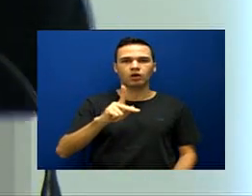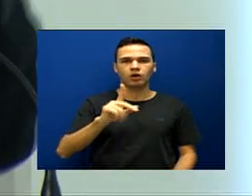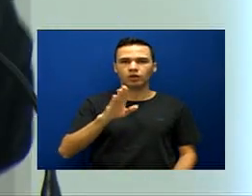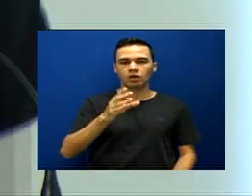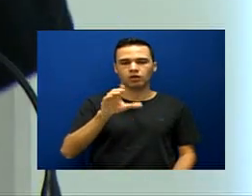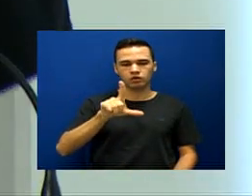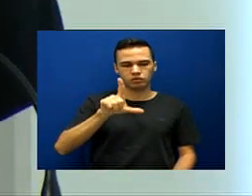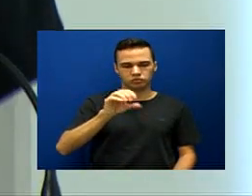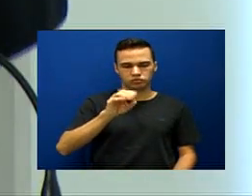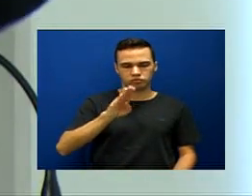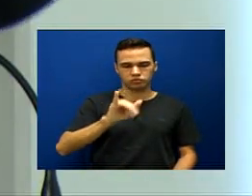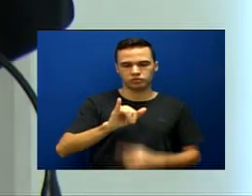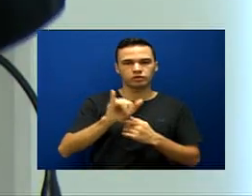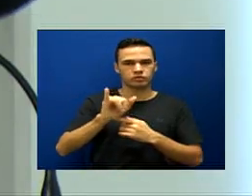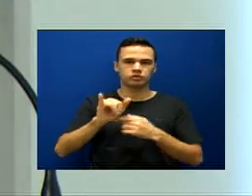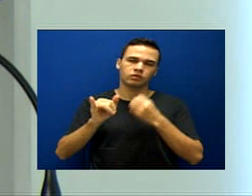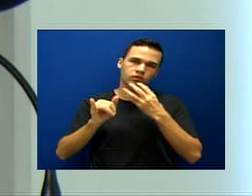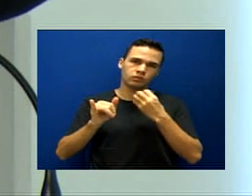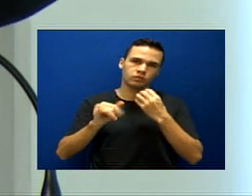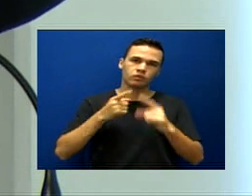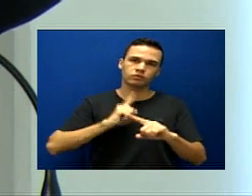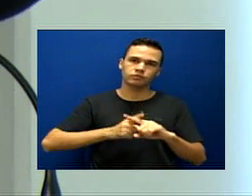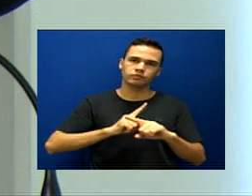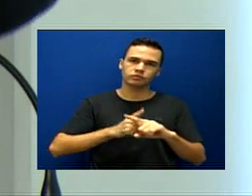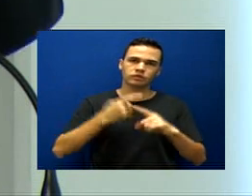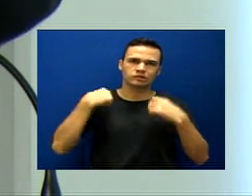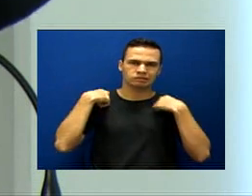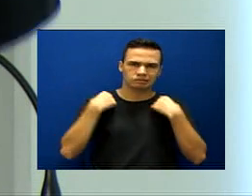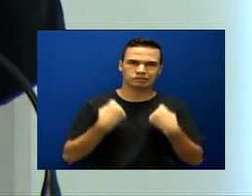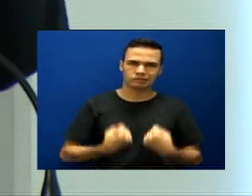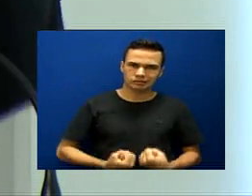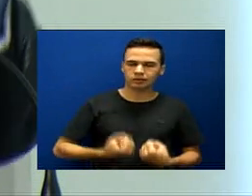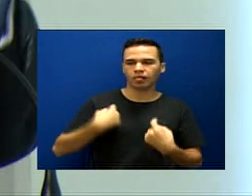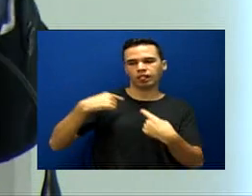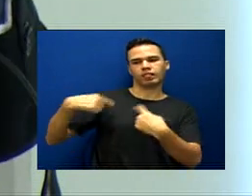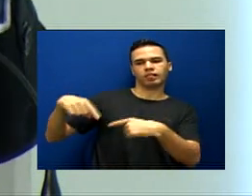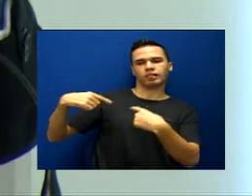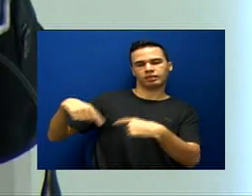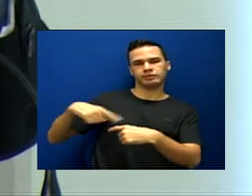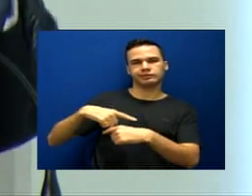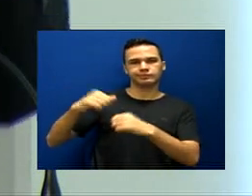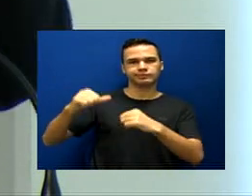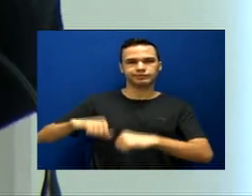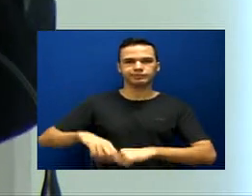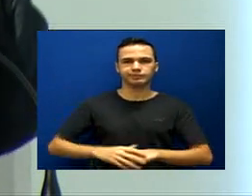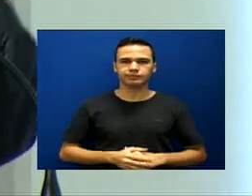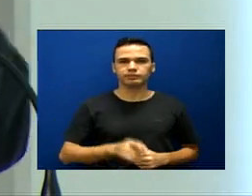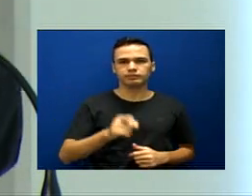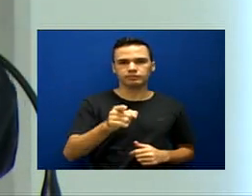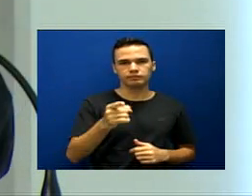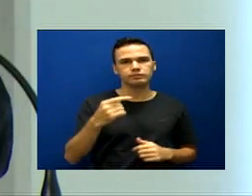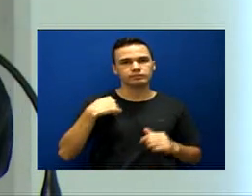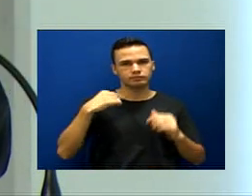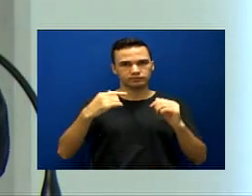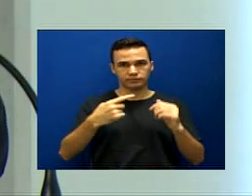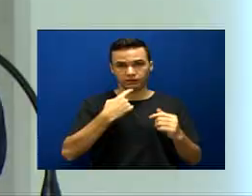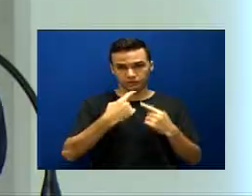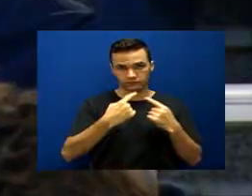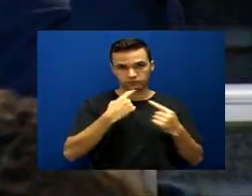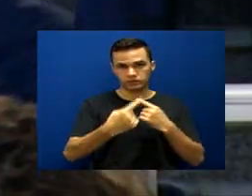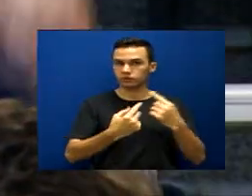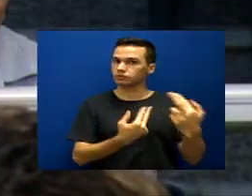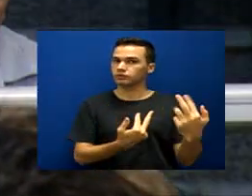lobby no bom sentido, porque claro, lobby tem uma carga pejorativa muito pesada e negativa. Então, o senhor está concordando com meus argumentos, é o